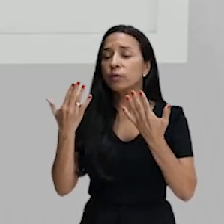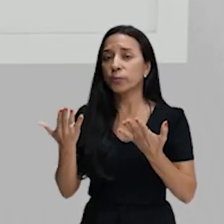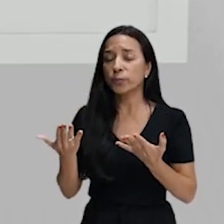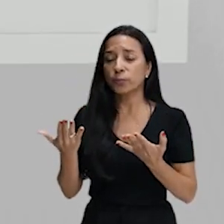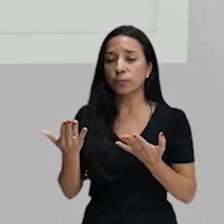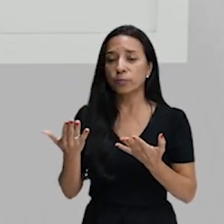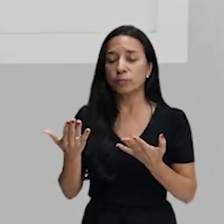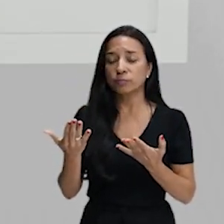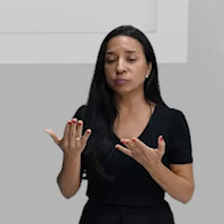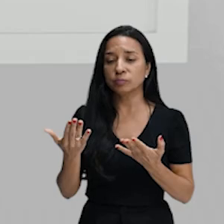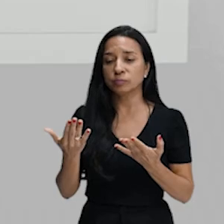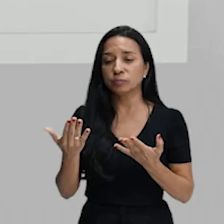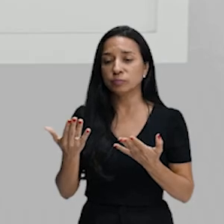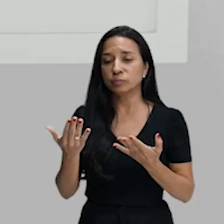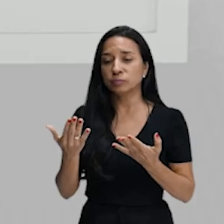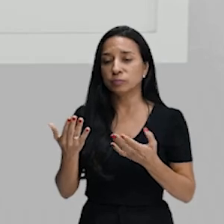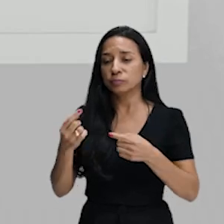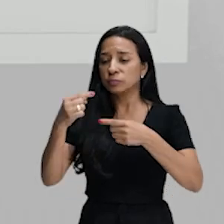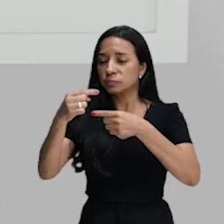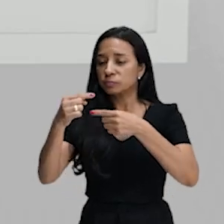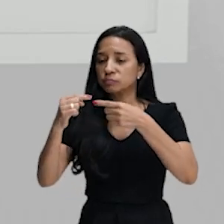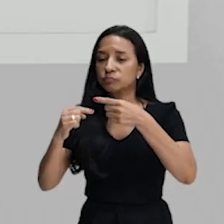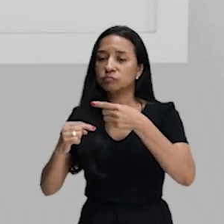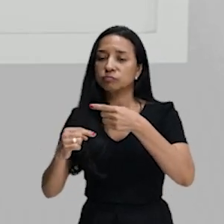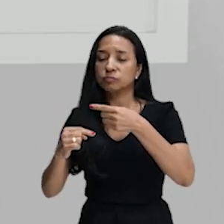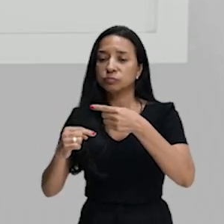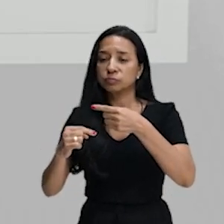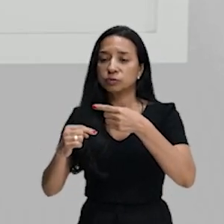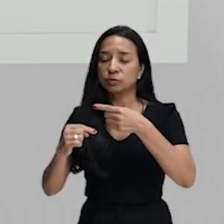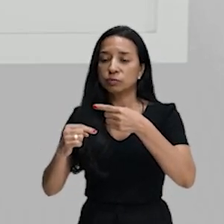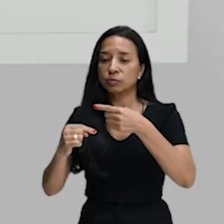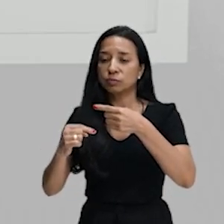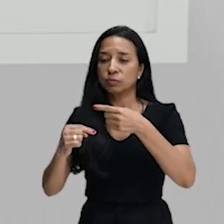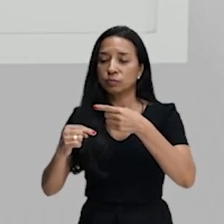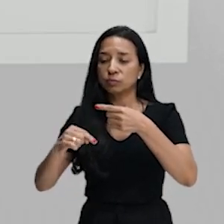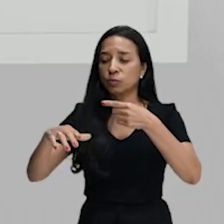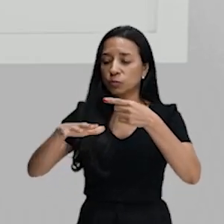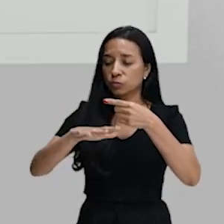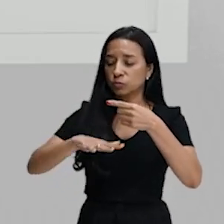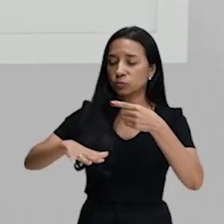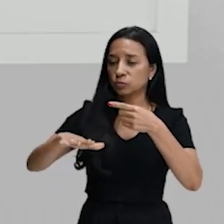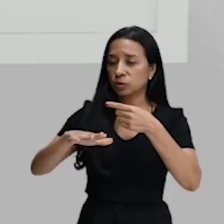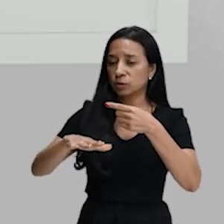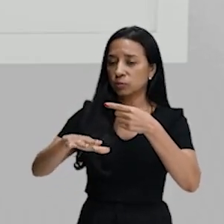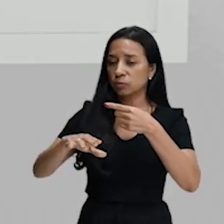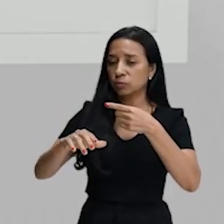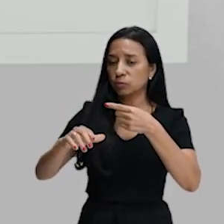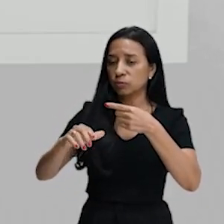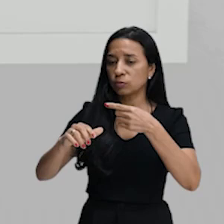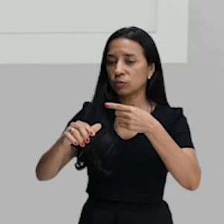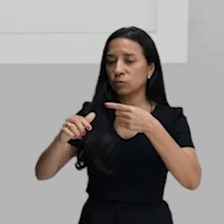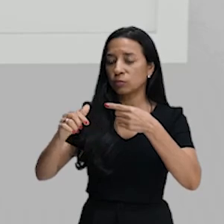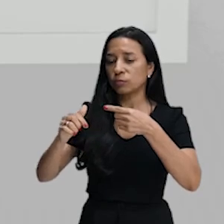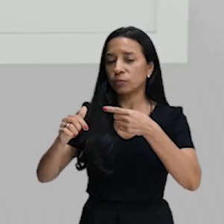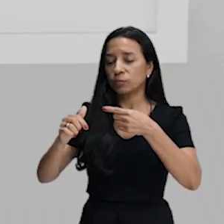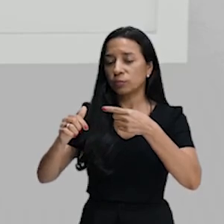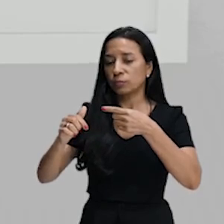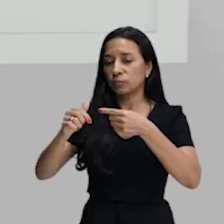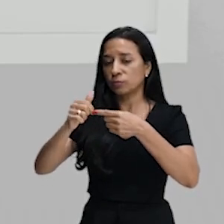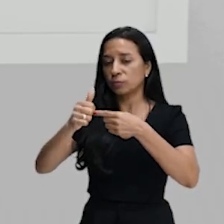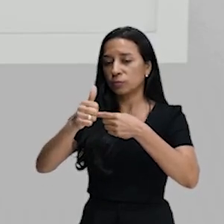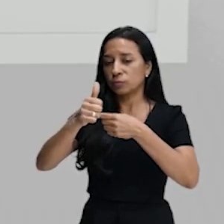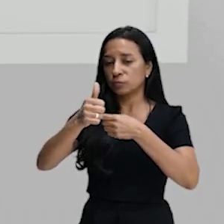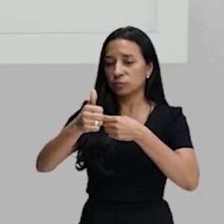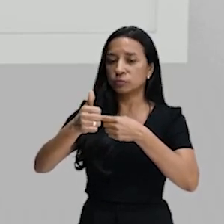né, aí a razão entre o campo 1, né, sobre o campo